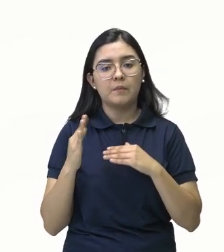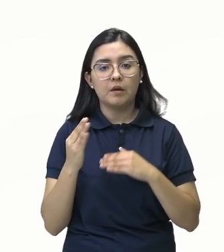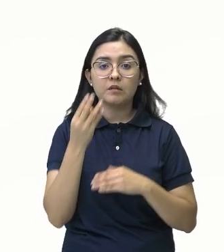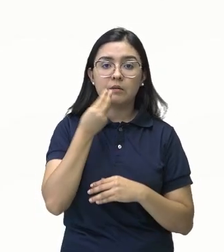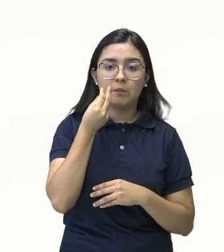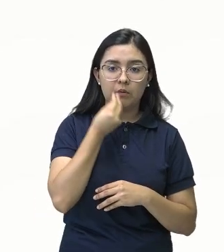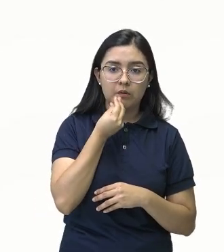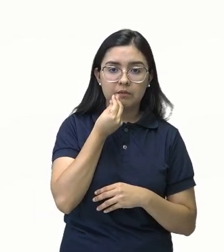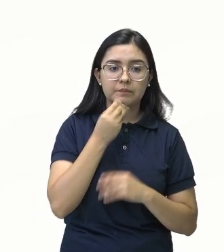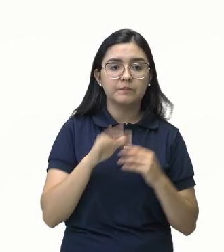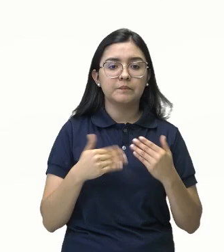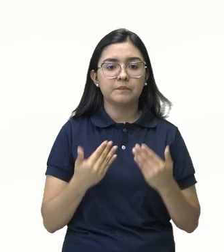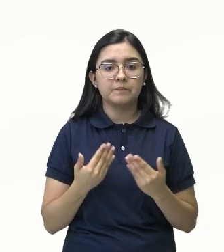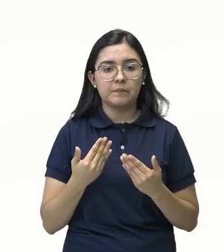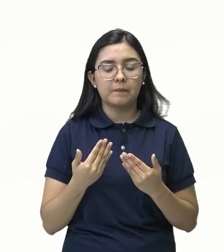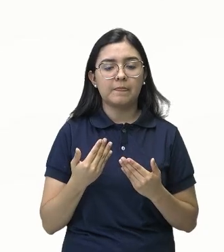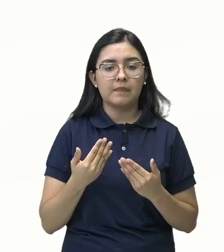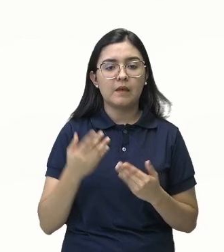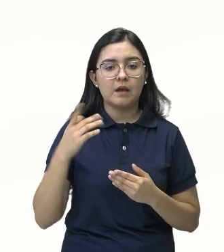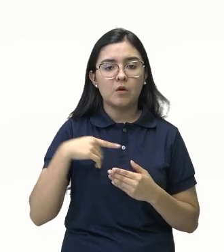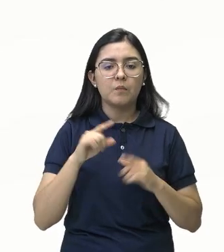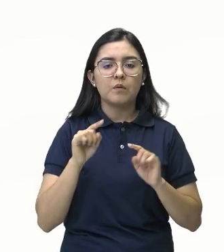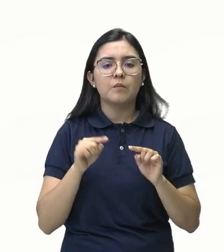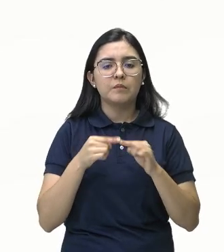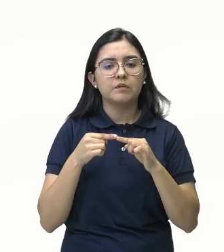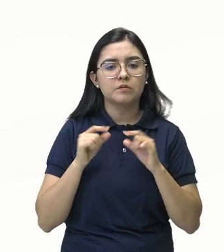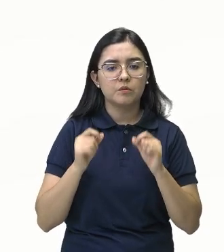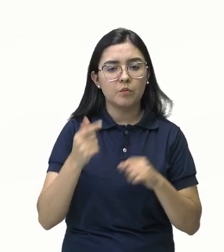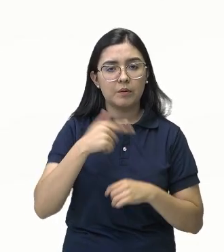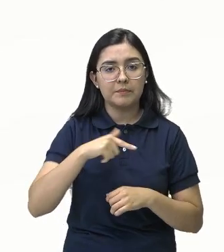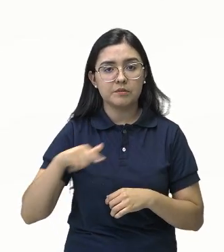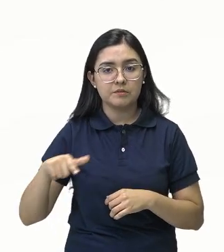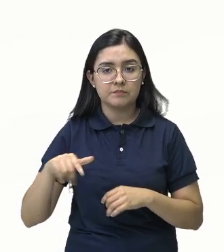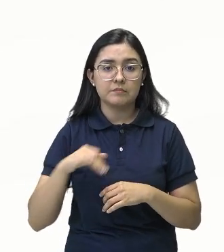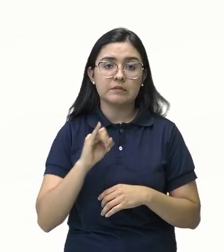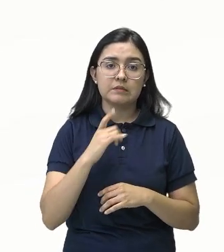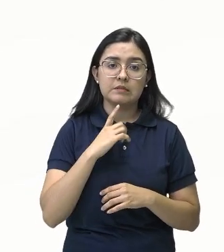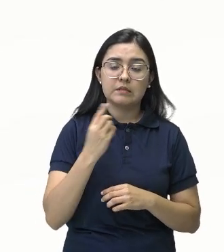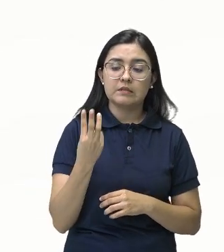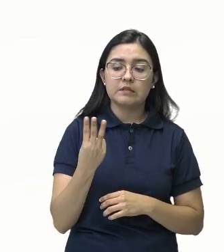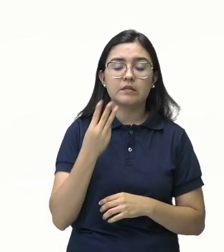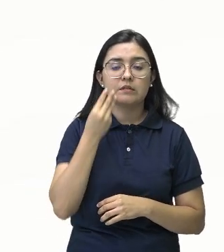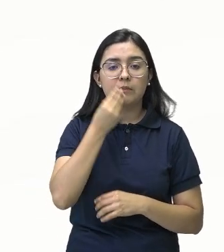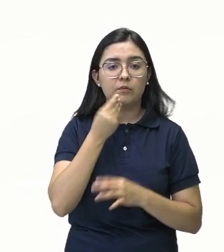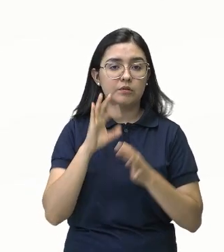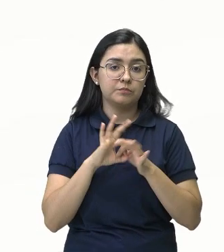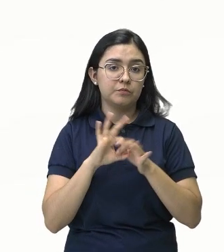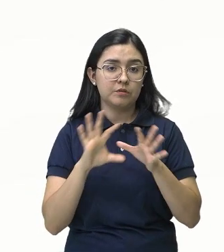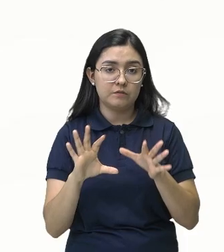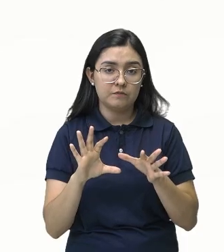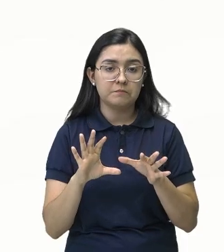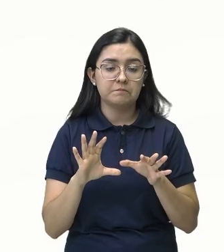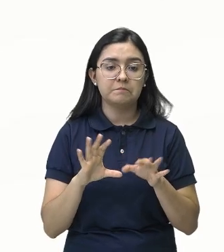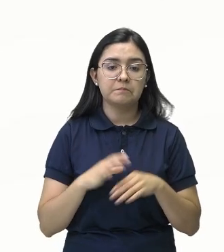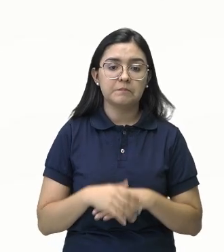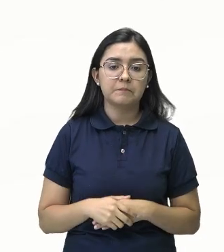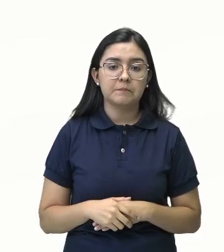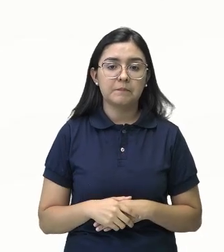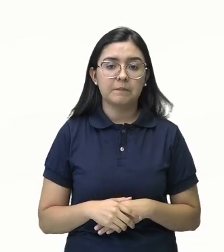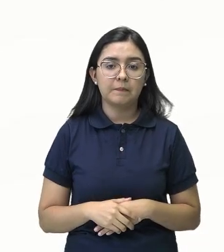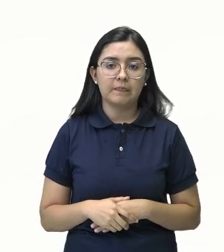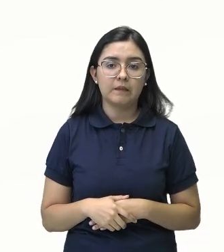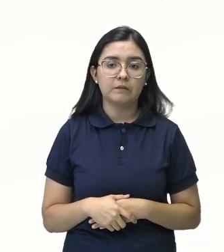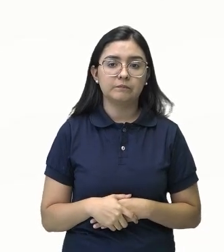sabores. Trata-se de uma combinação com repetição. Se temos 3 sabores disponíveis, ou